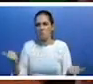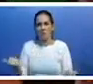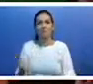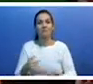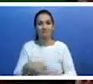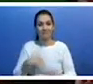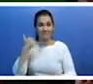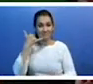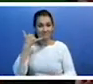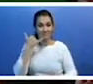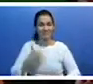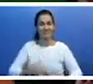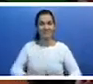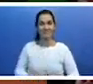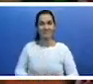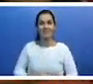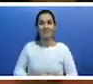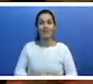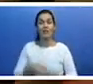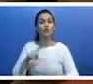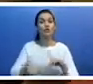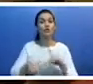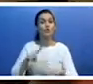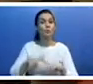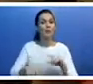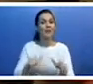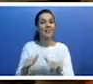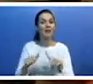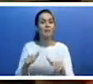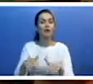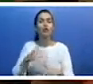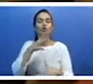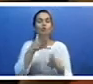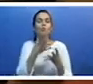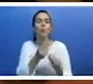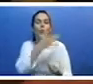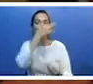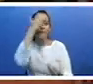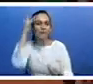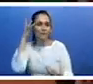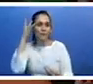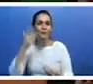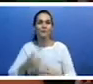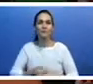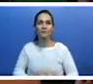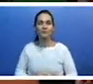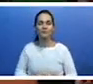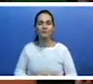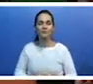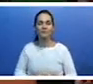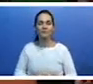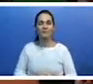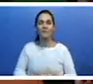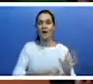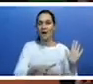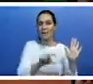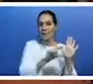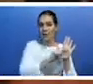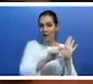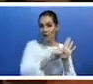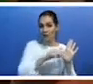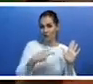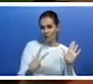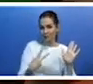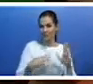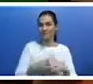tornou instrumento de trabalho de muitas pessoas. Segundo parágrafo, o código Morse